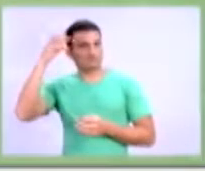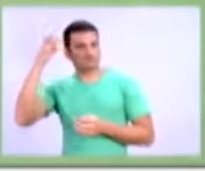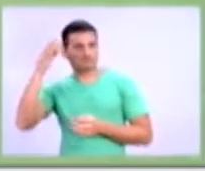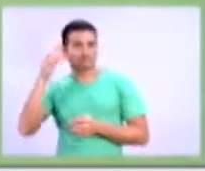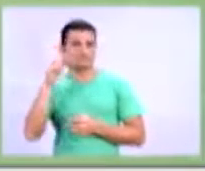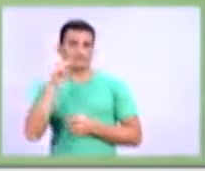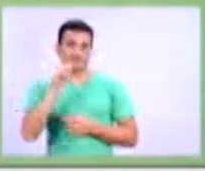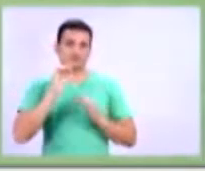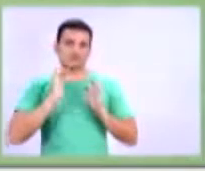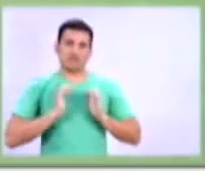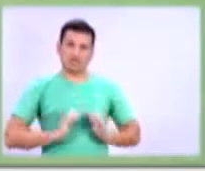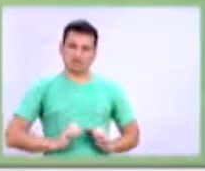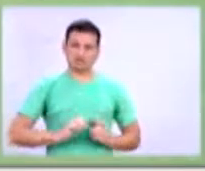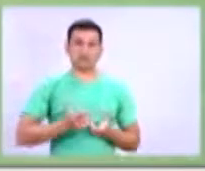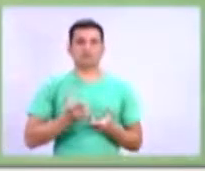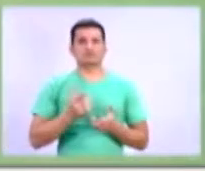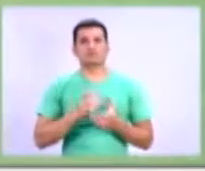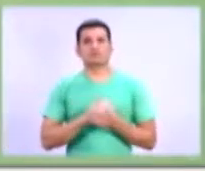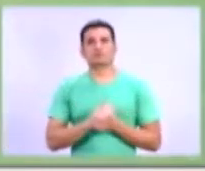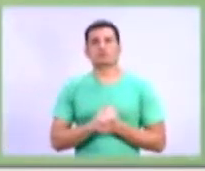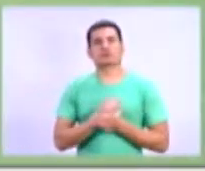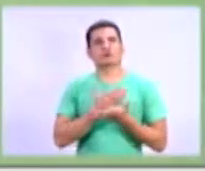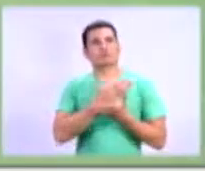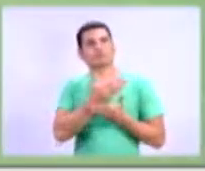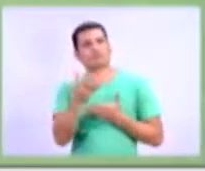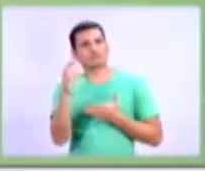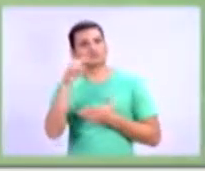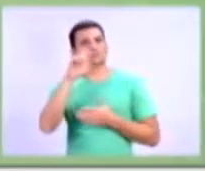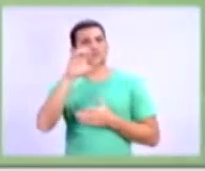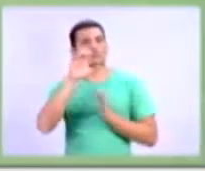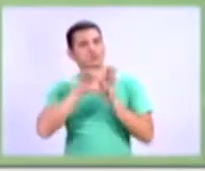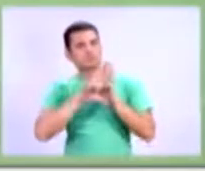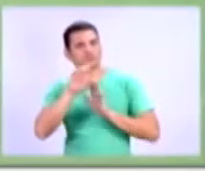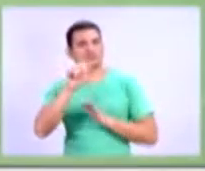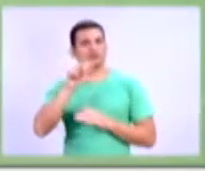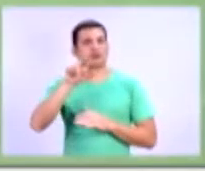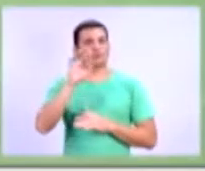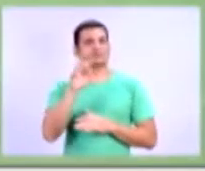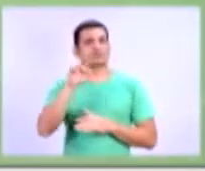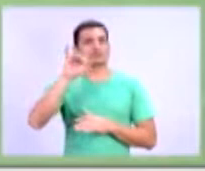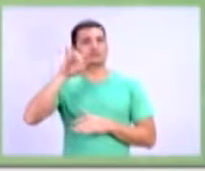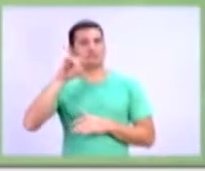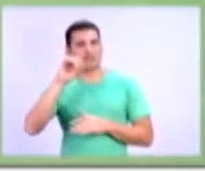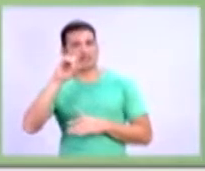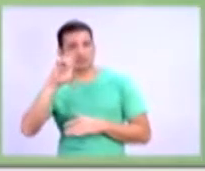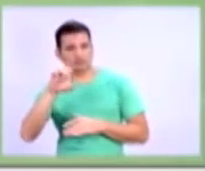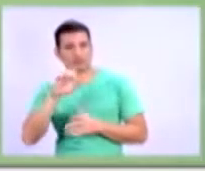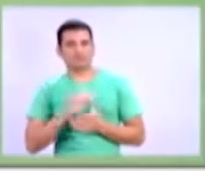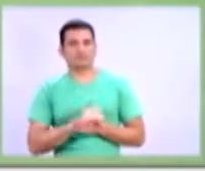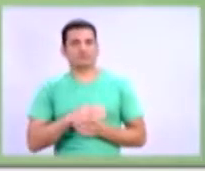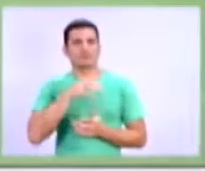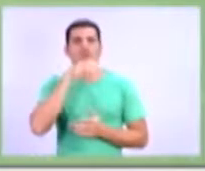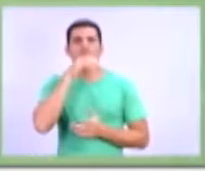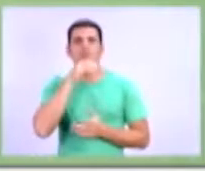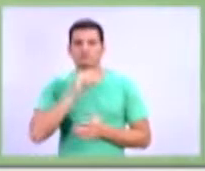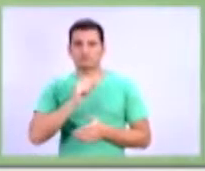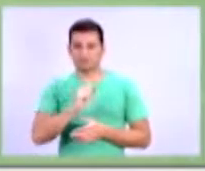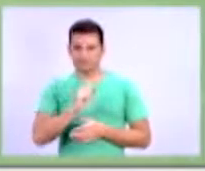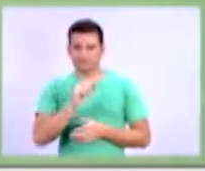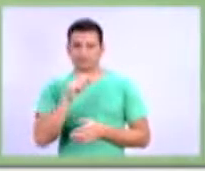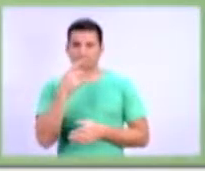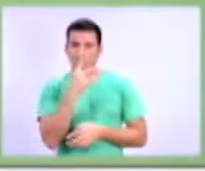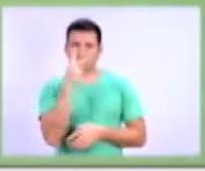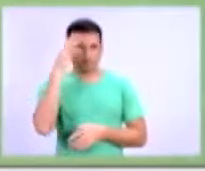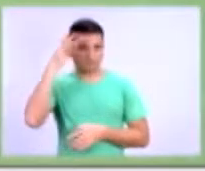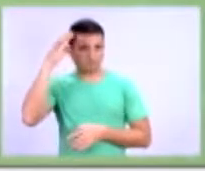ética latino-americana a partir desse conceito de alteridade. Paulo Freire, na sua teoria da libertação, na